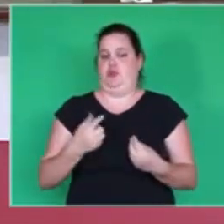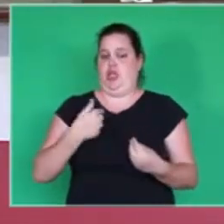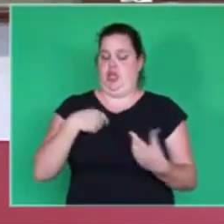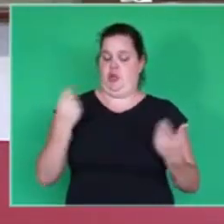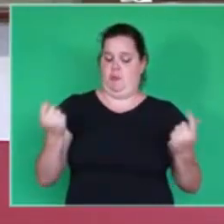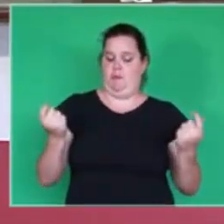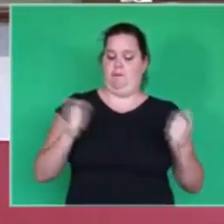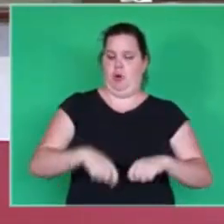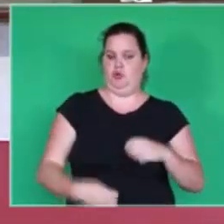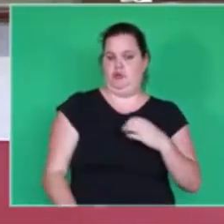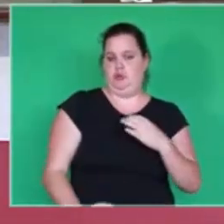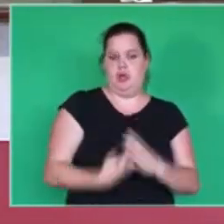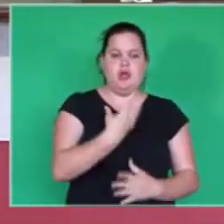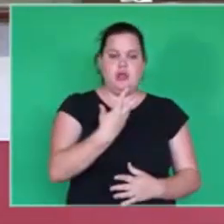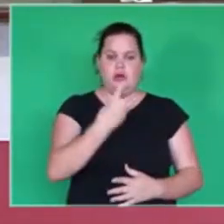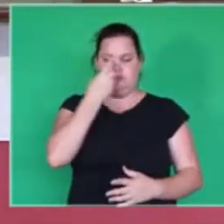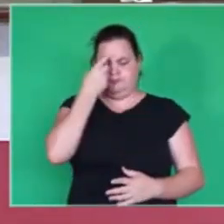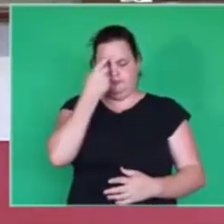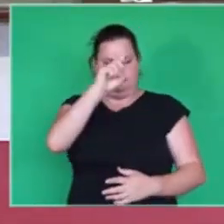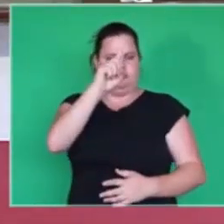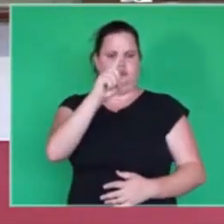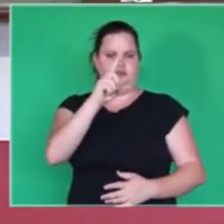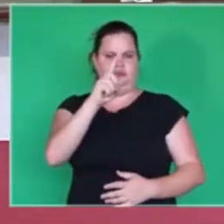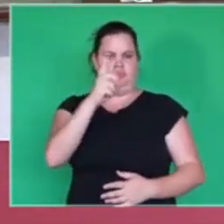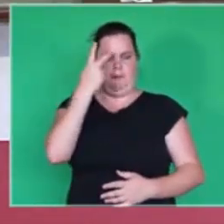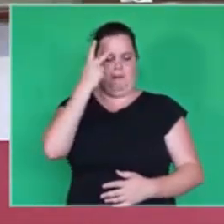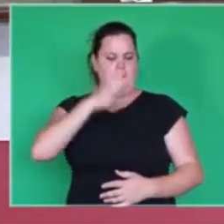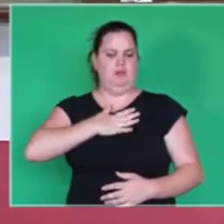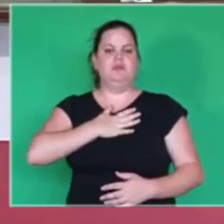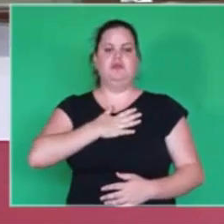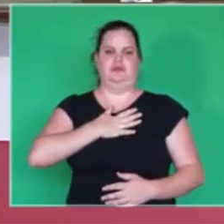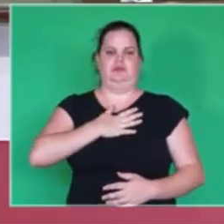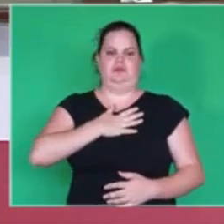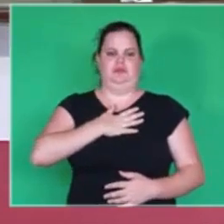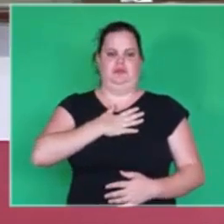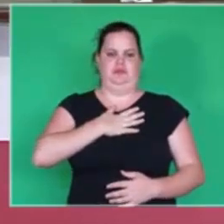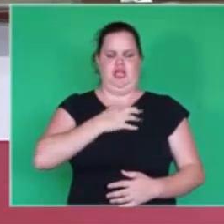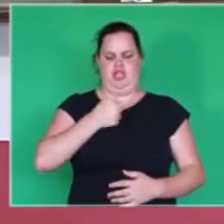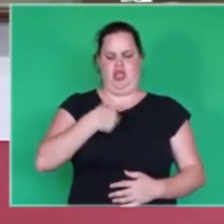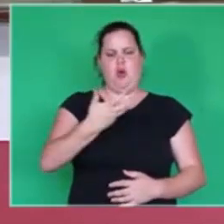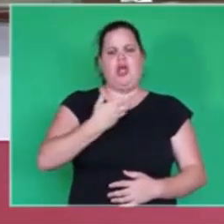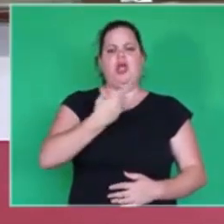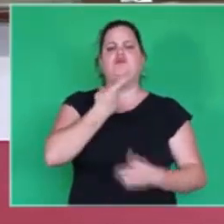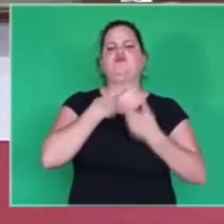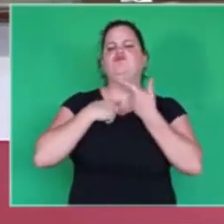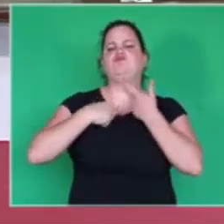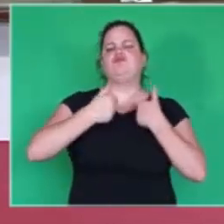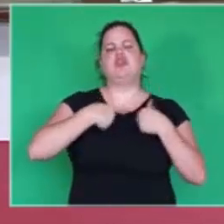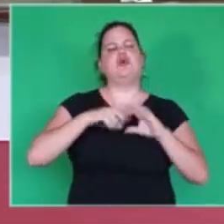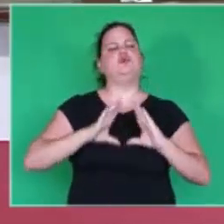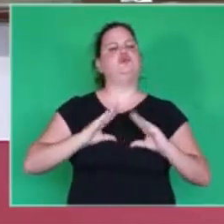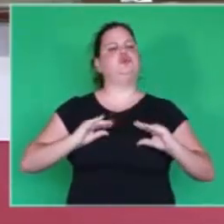homem criar para ele, para si, o ambiente que melhor lhe satisfaz,